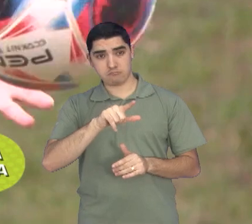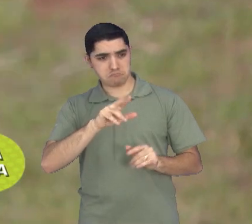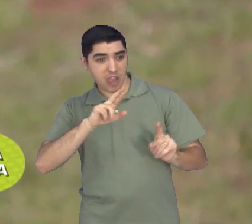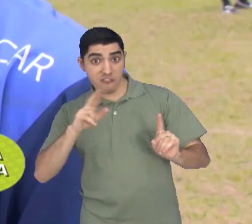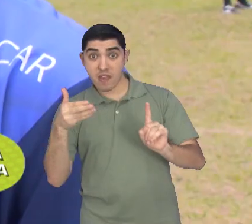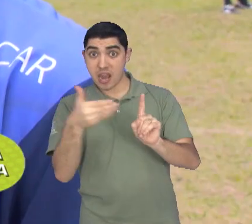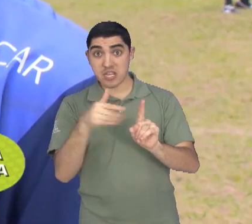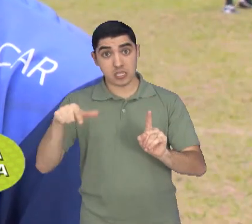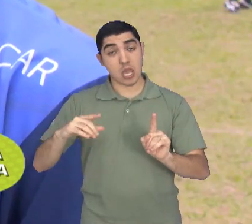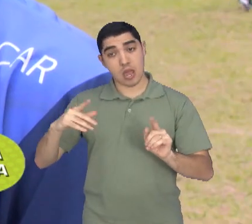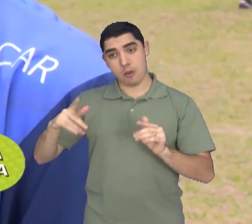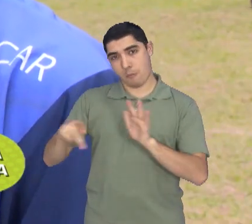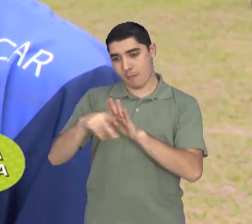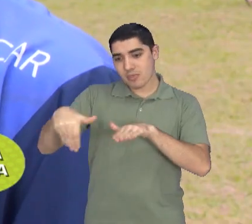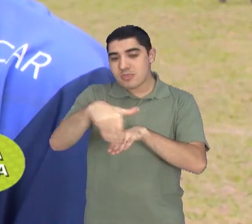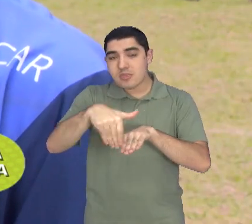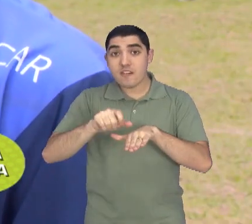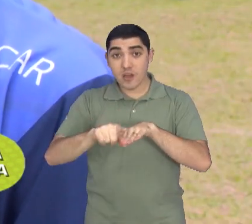da Águia. Venho